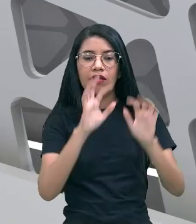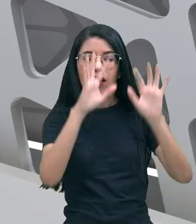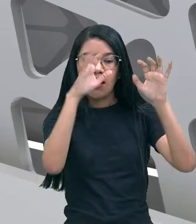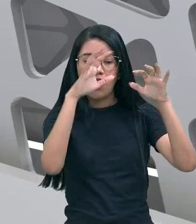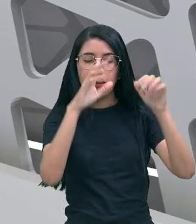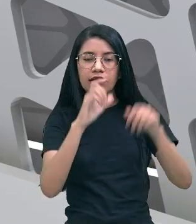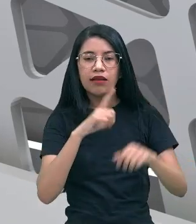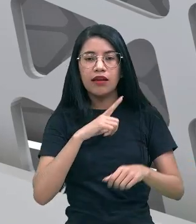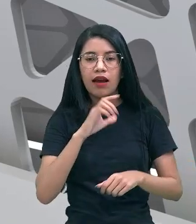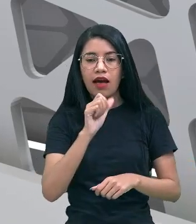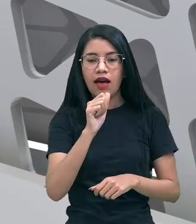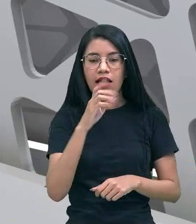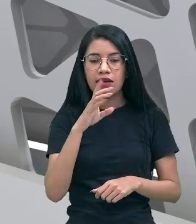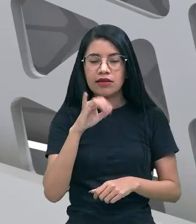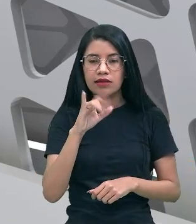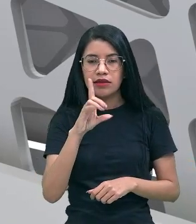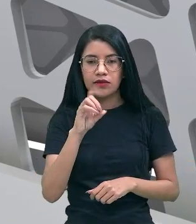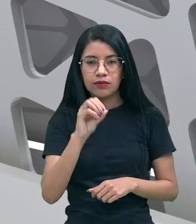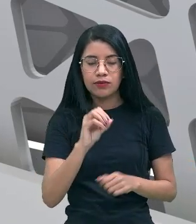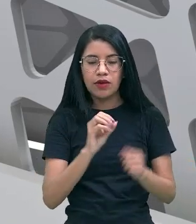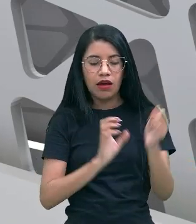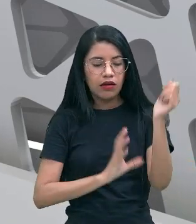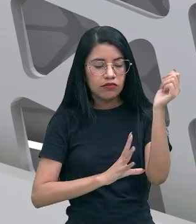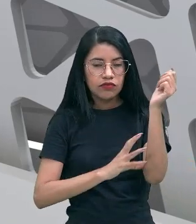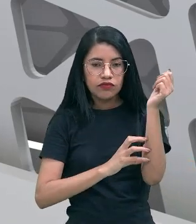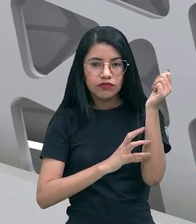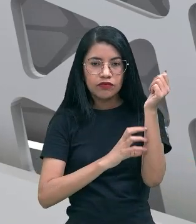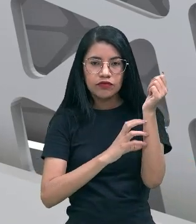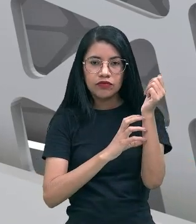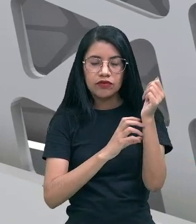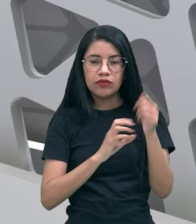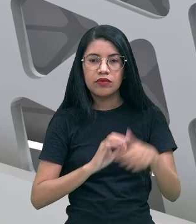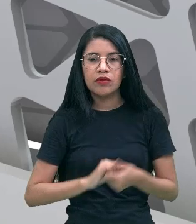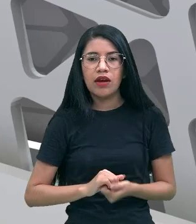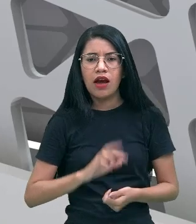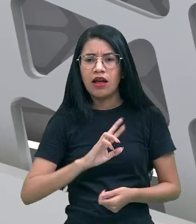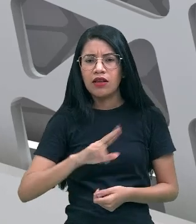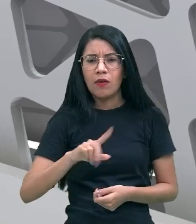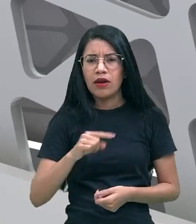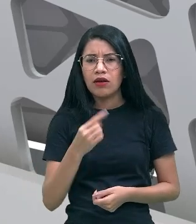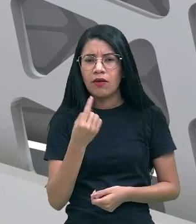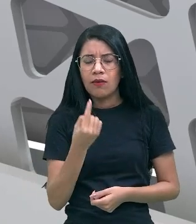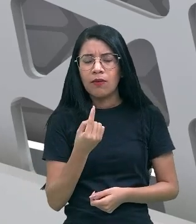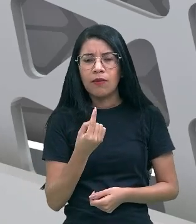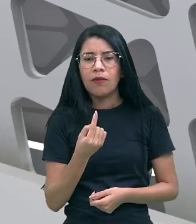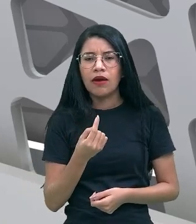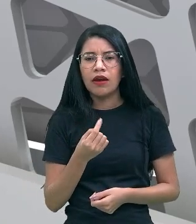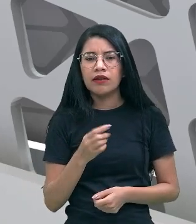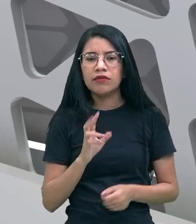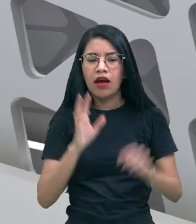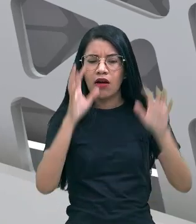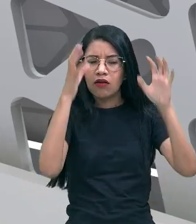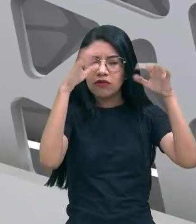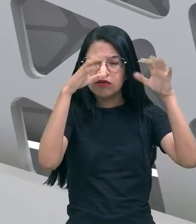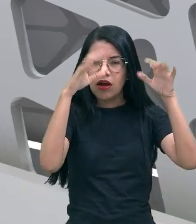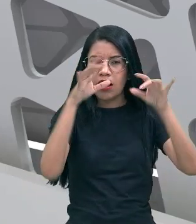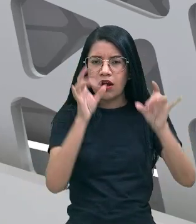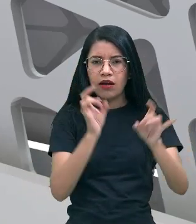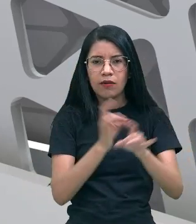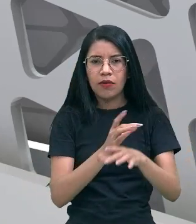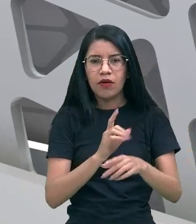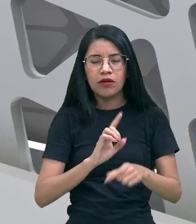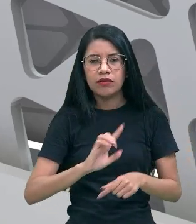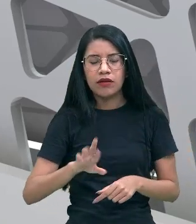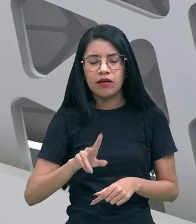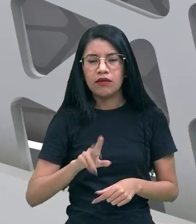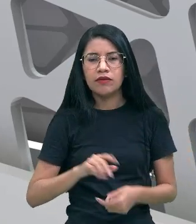estar ácida, ela vai estar ácida, vai poluir. Isso não é só uma vez não, tá, gente? Caiu uma chuva ácida porque teve uma